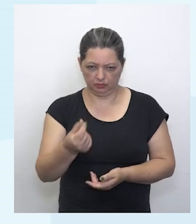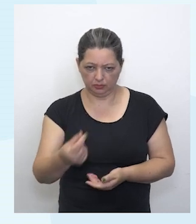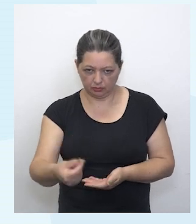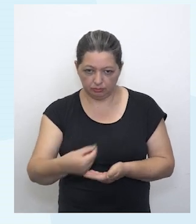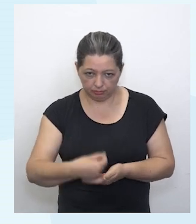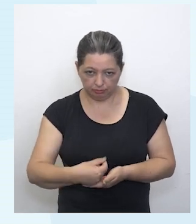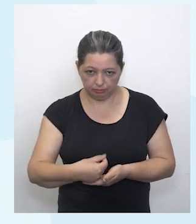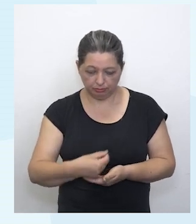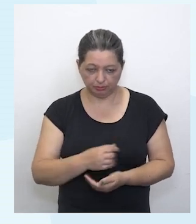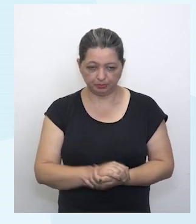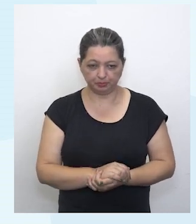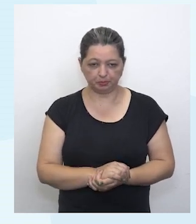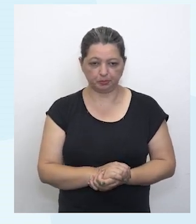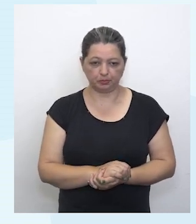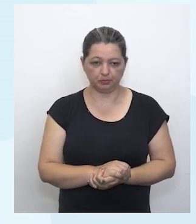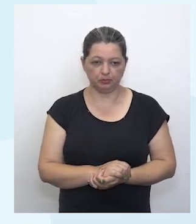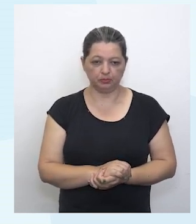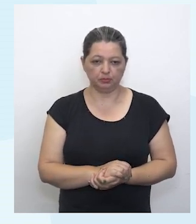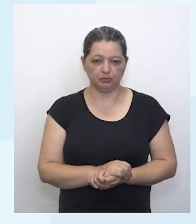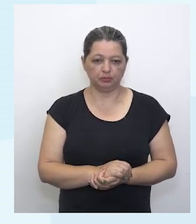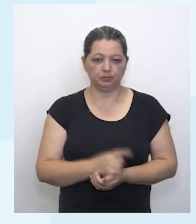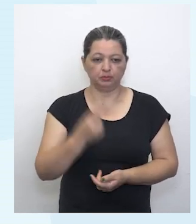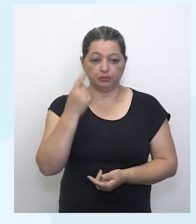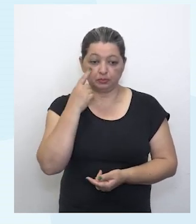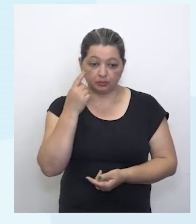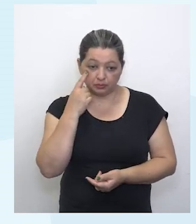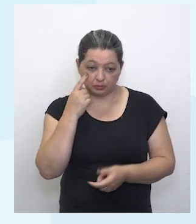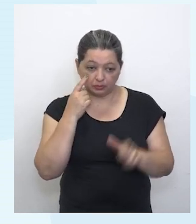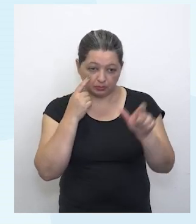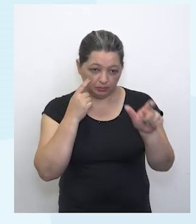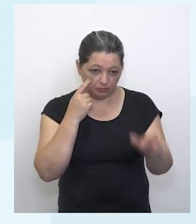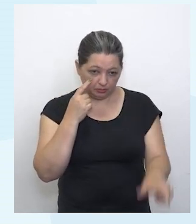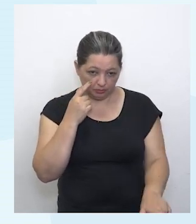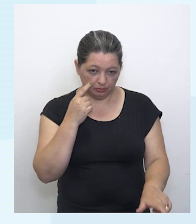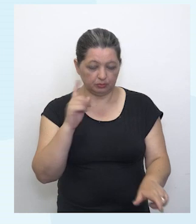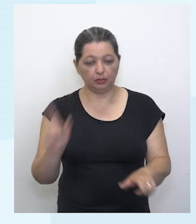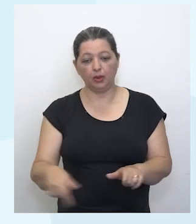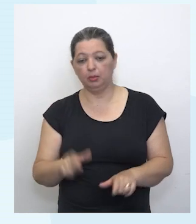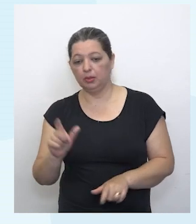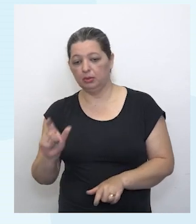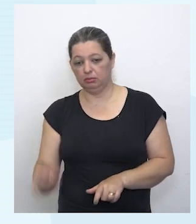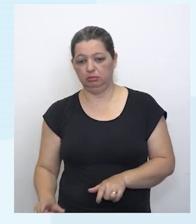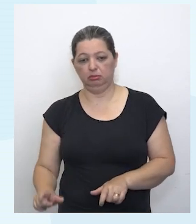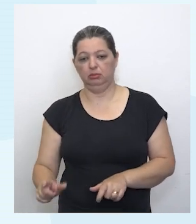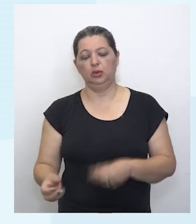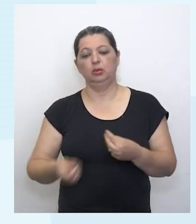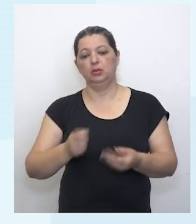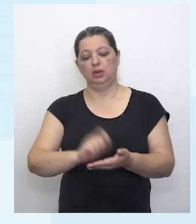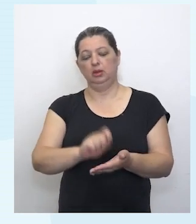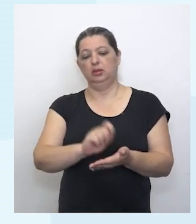E à direita aqui, a escrita do cálculo, né?